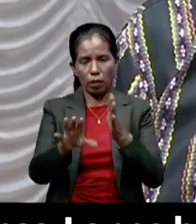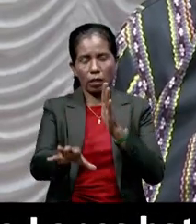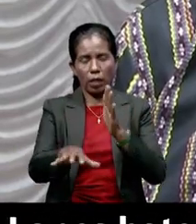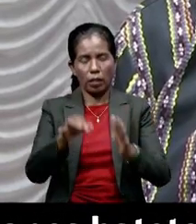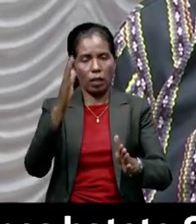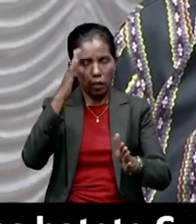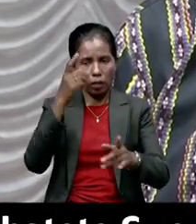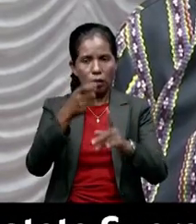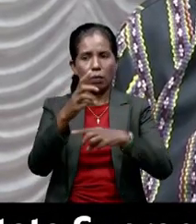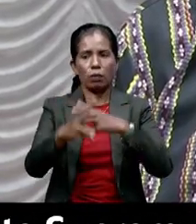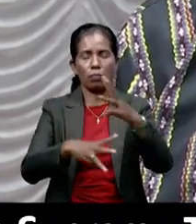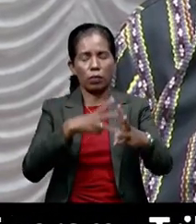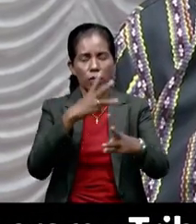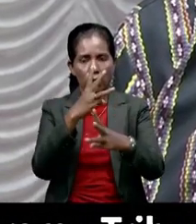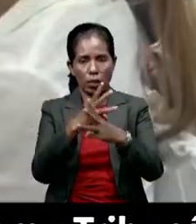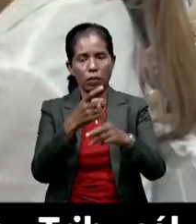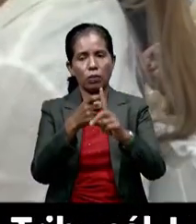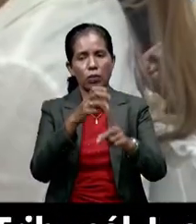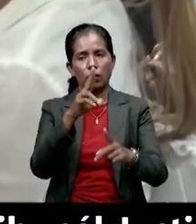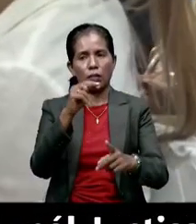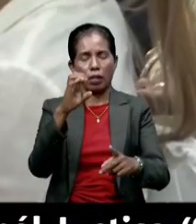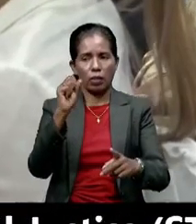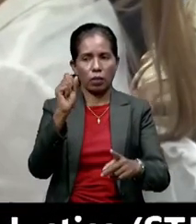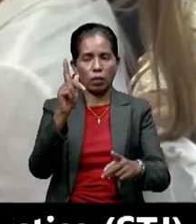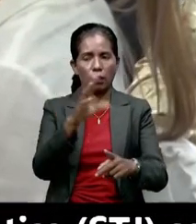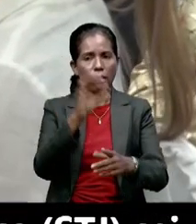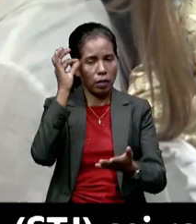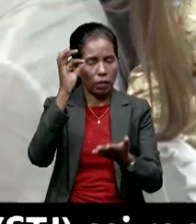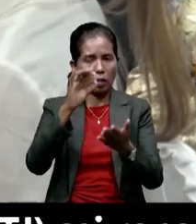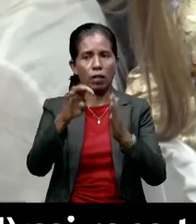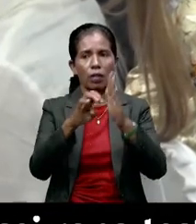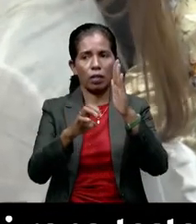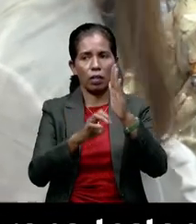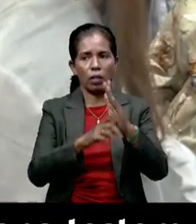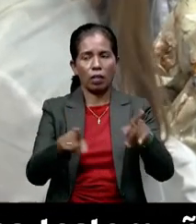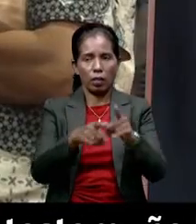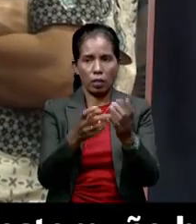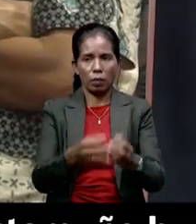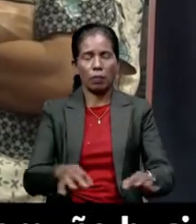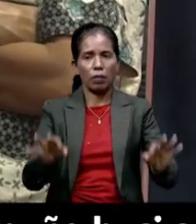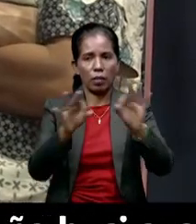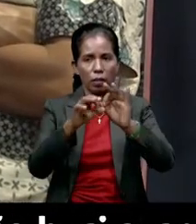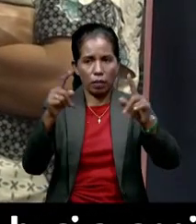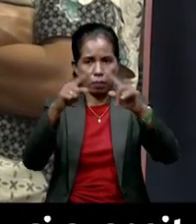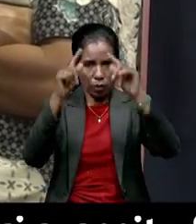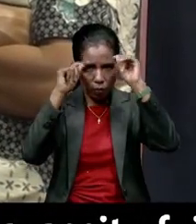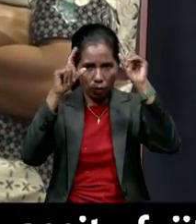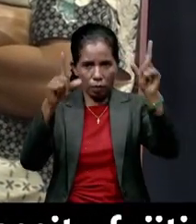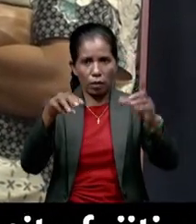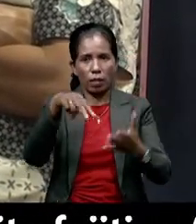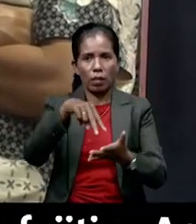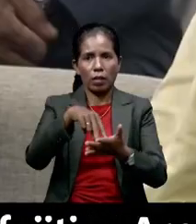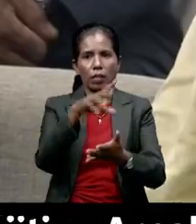mundial, liu-se Unesco. Secretário de Estado Arte e Cultura considera, no dar momento importante para Timor, também estabelece museu